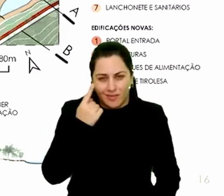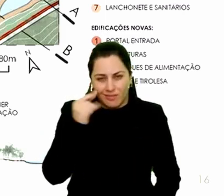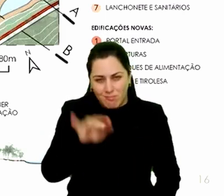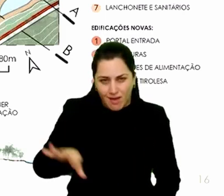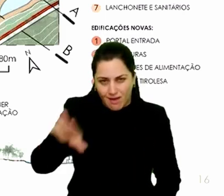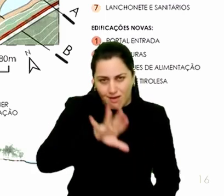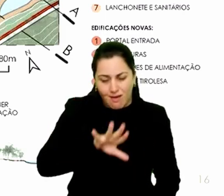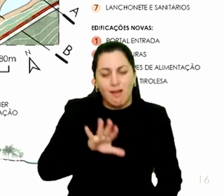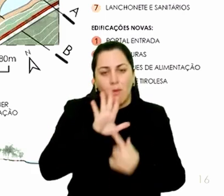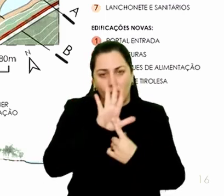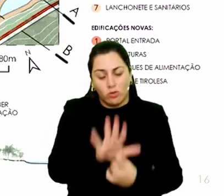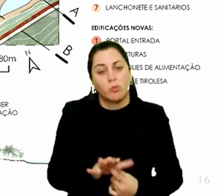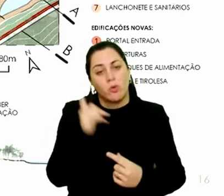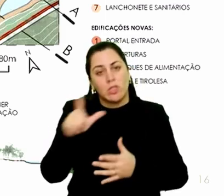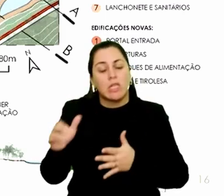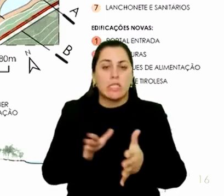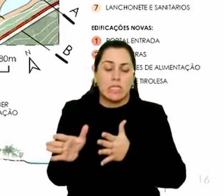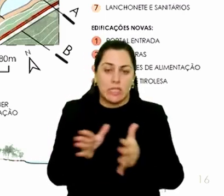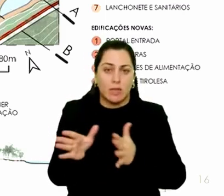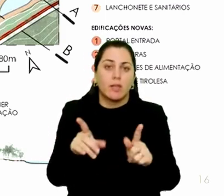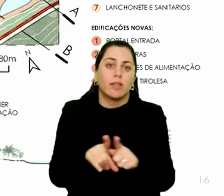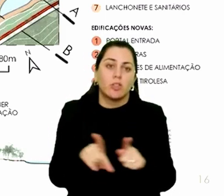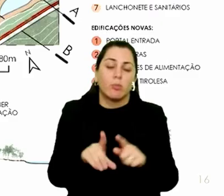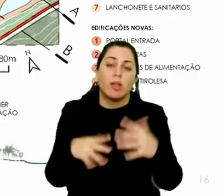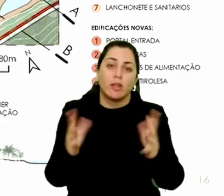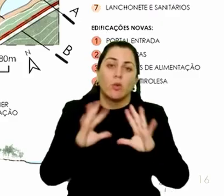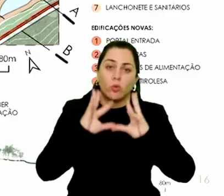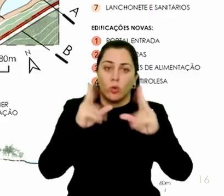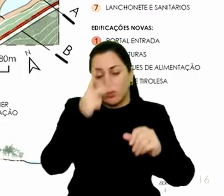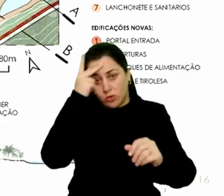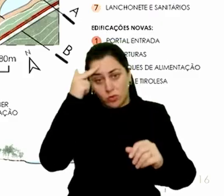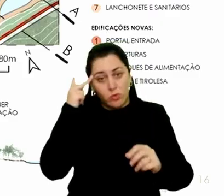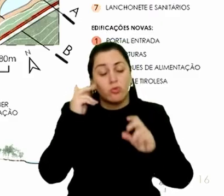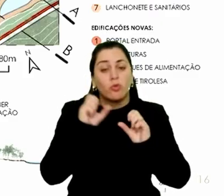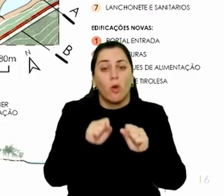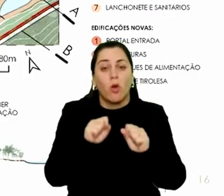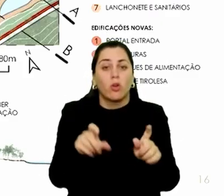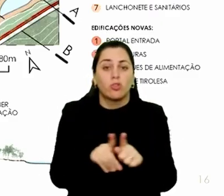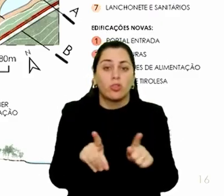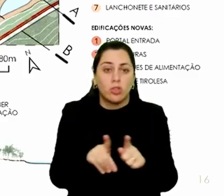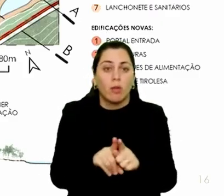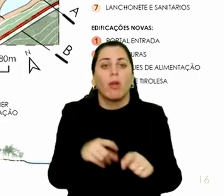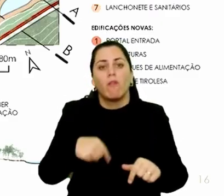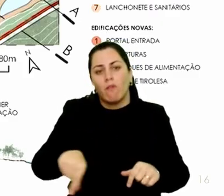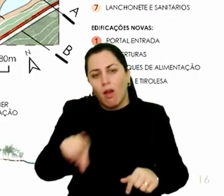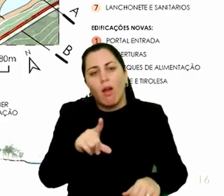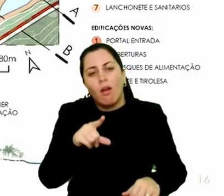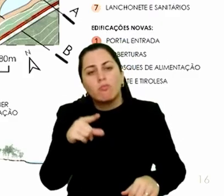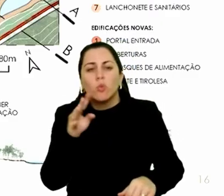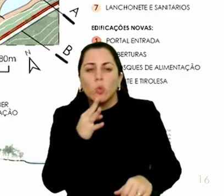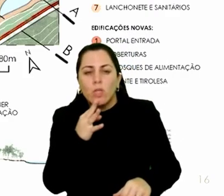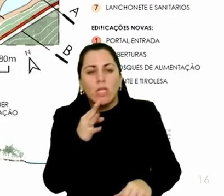vendo, para atender a acessibilidade. Então, agora, todas as pessoas têm a oportunidade de irem para o parque, de vivenciar